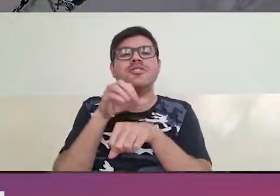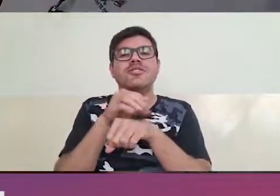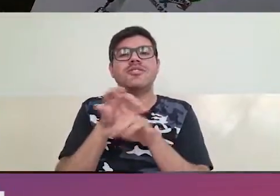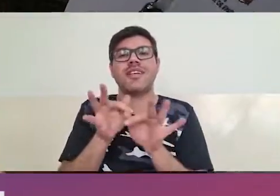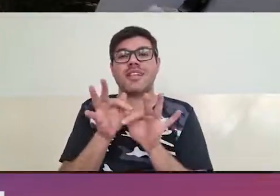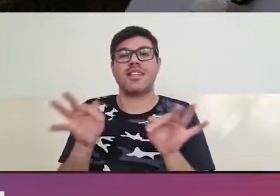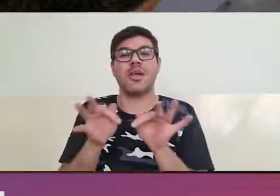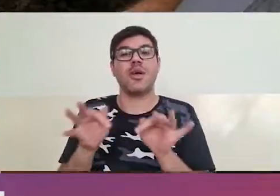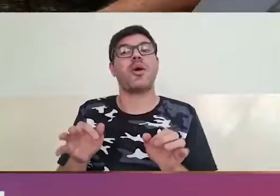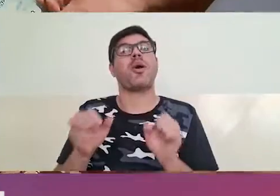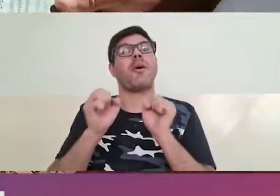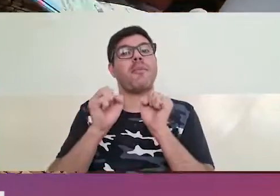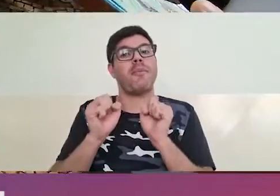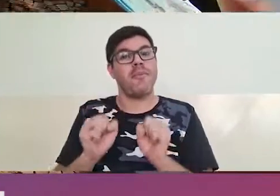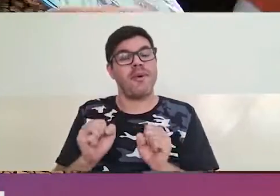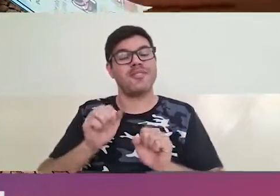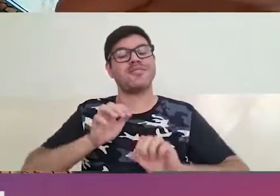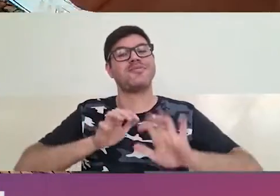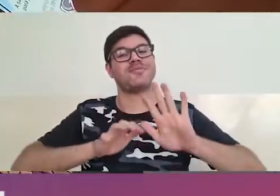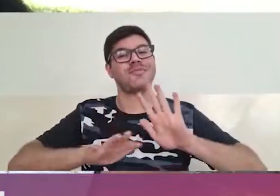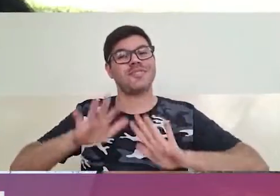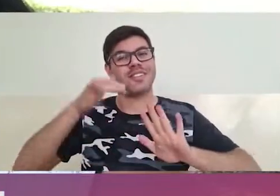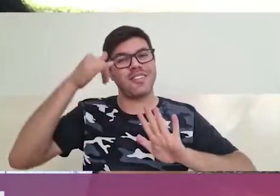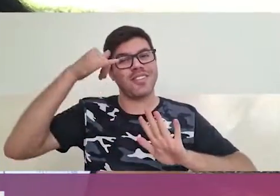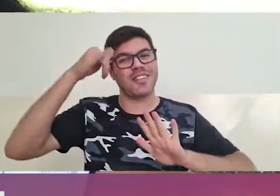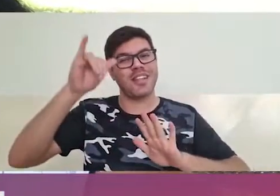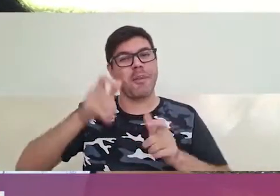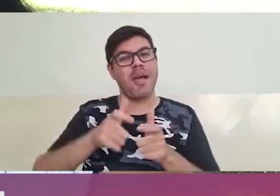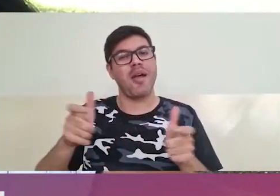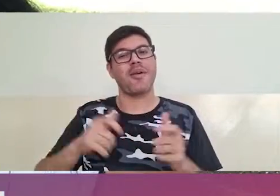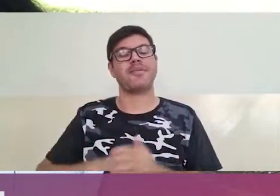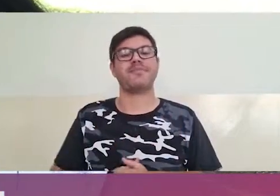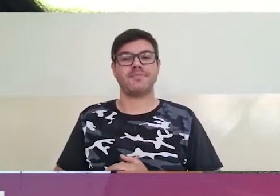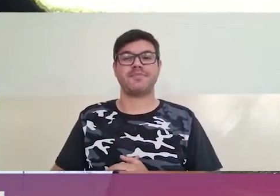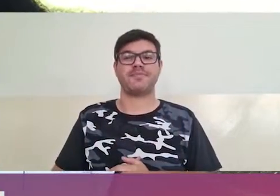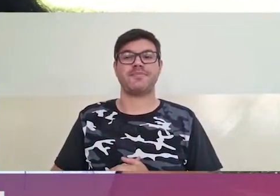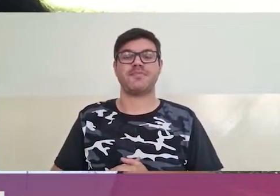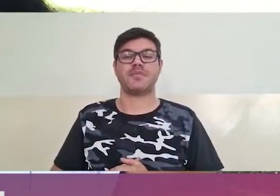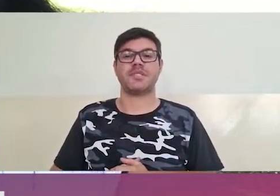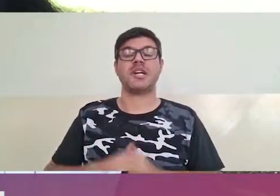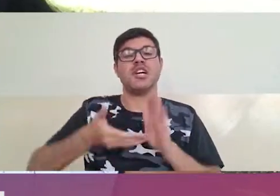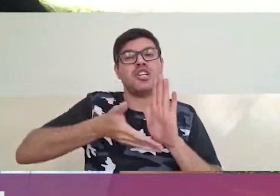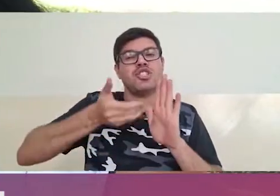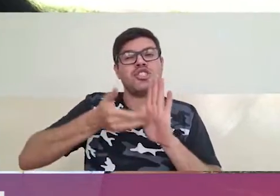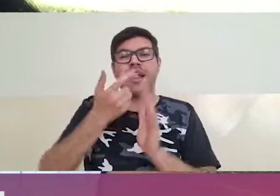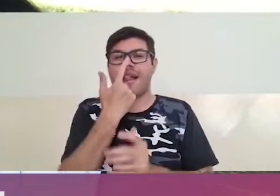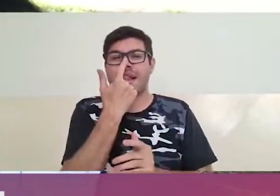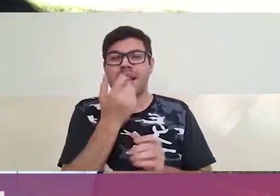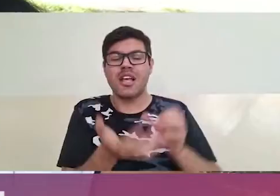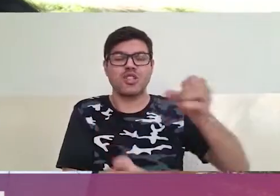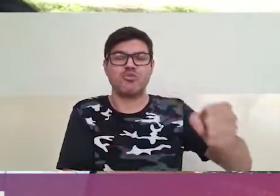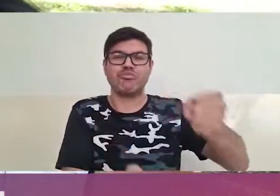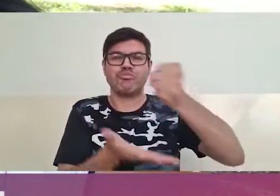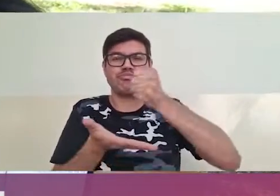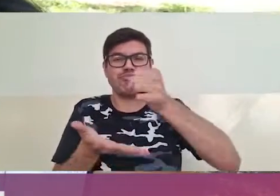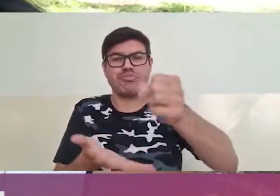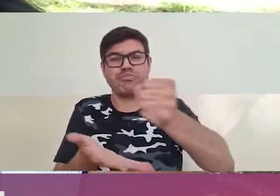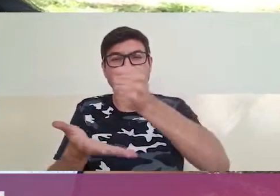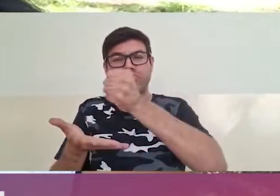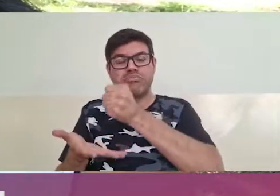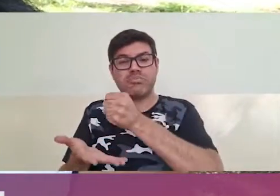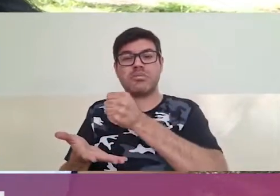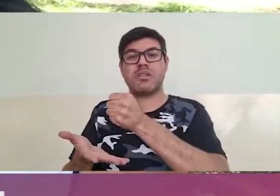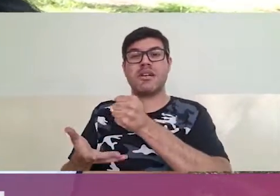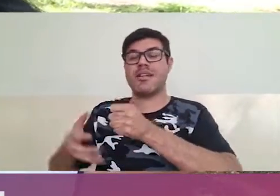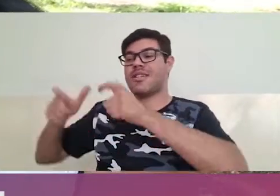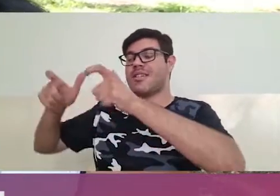simples podem evitar grandes problemas. Tirando lixo, potes que possam